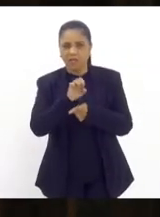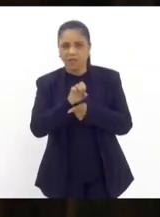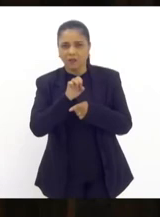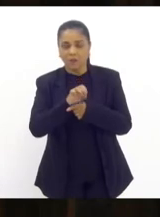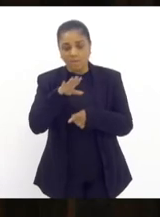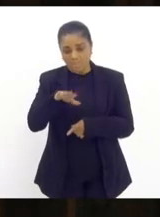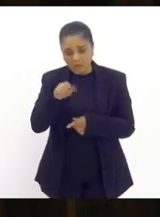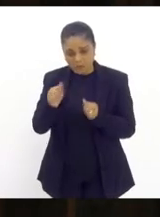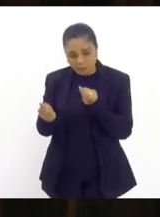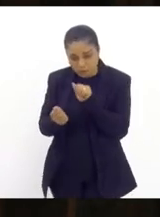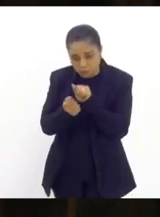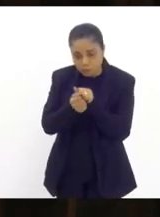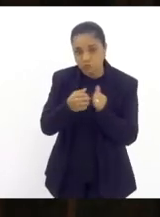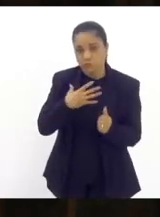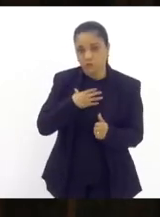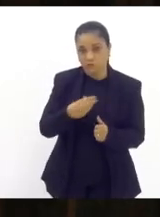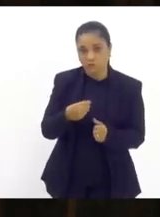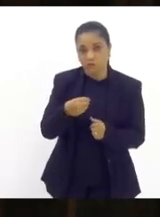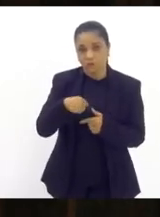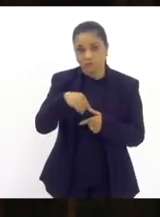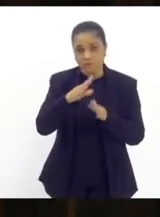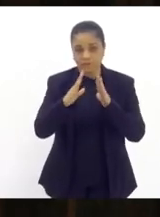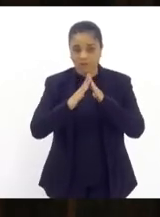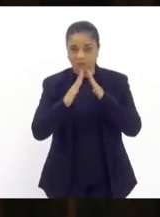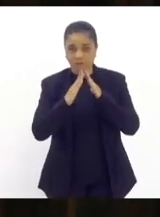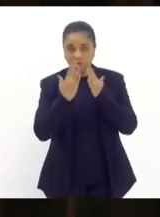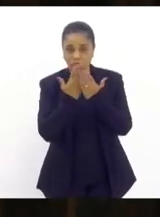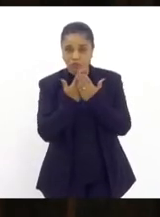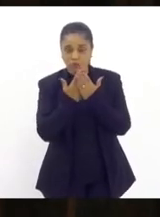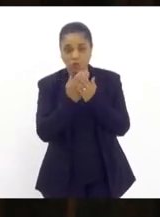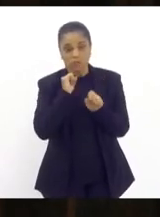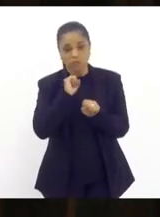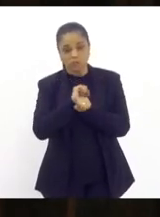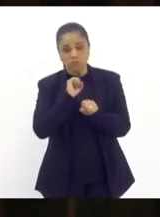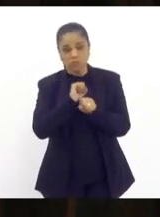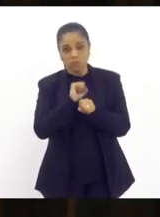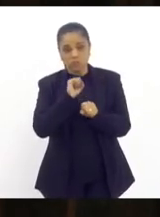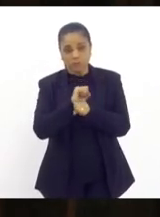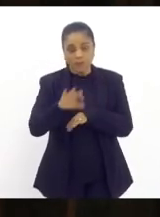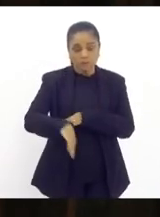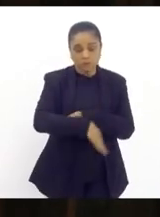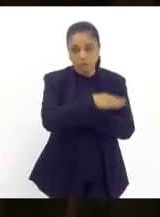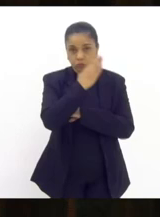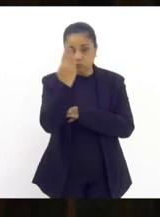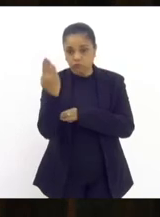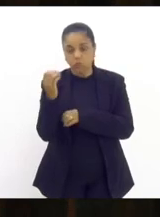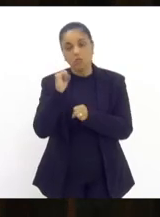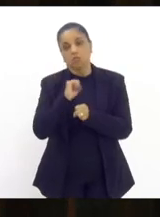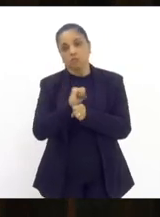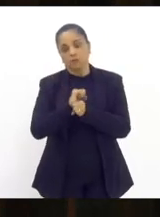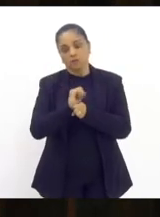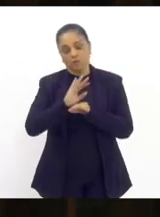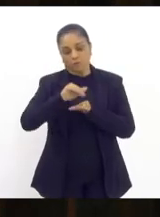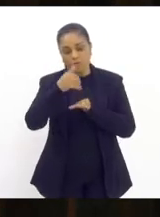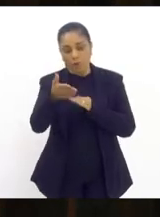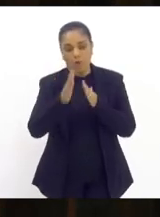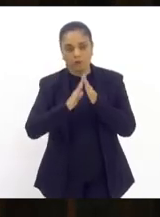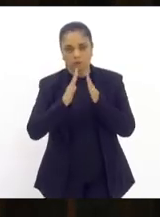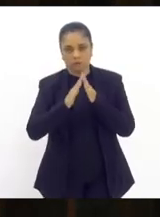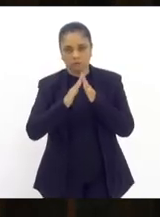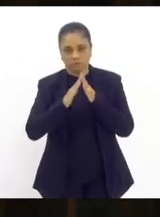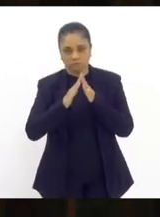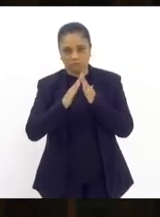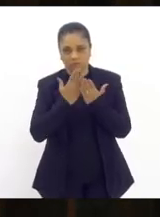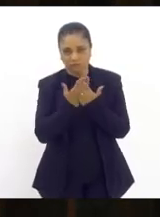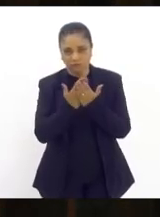levar as crianças na escola então esperando as crianças do lado de fora o período completo de aula que estão em Pânico